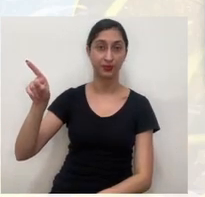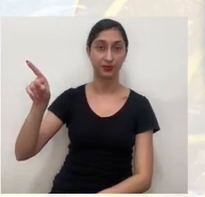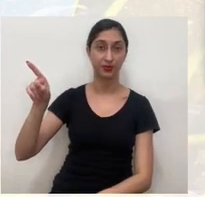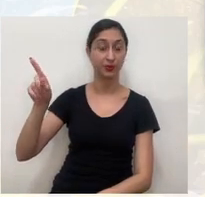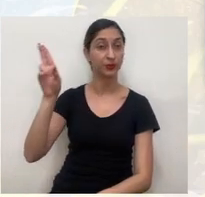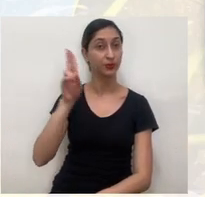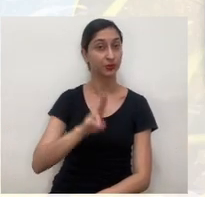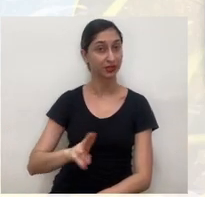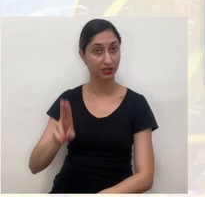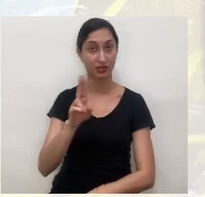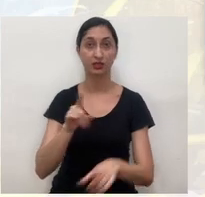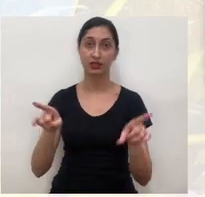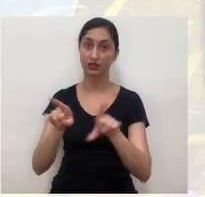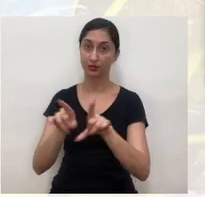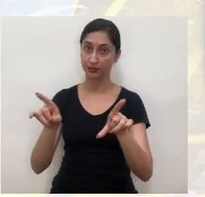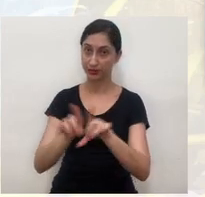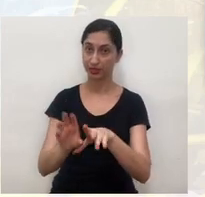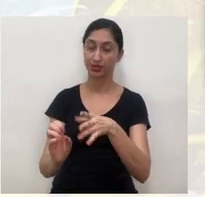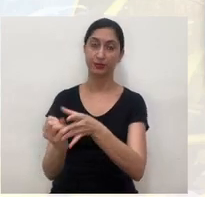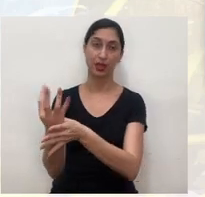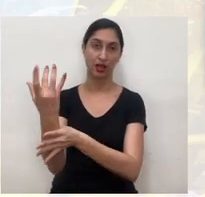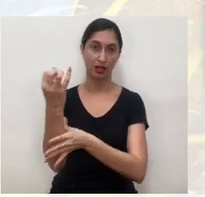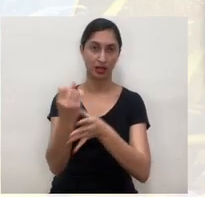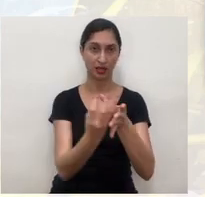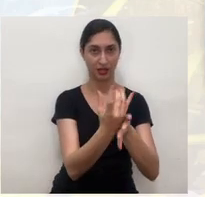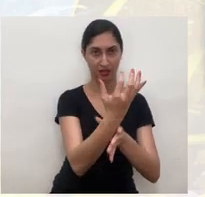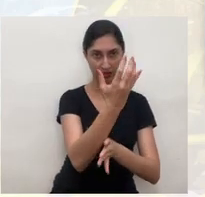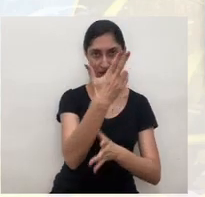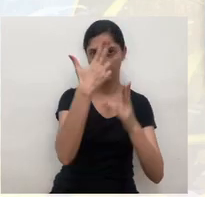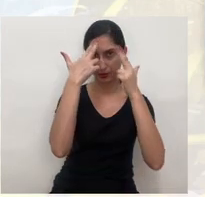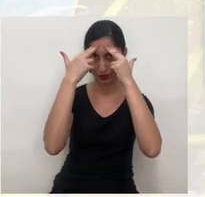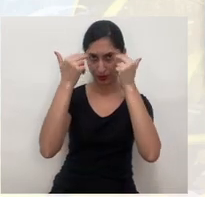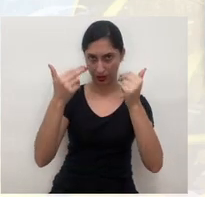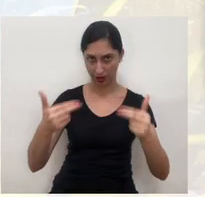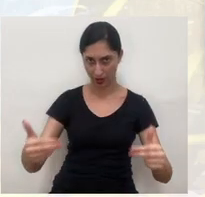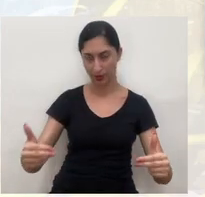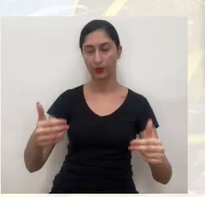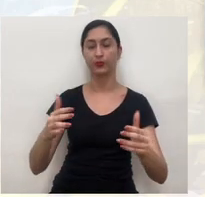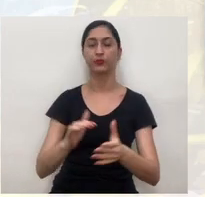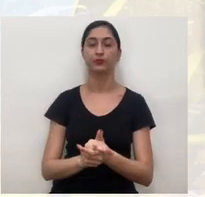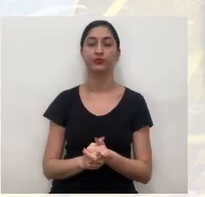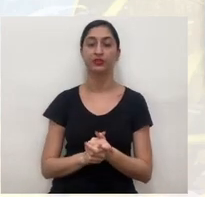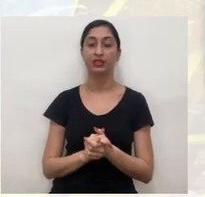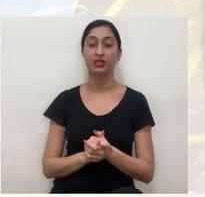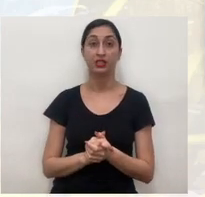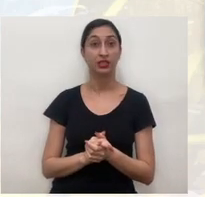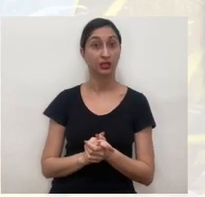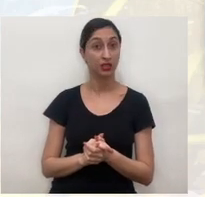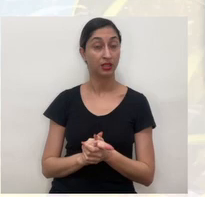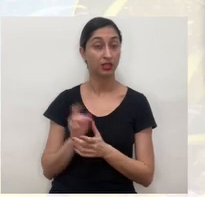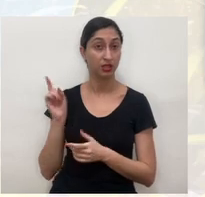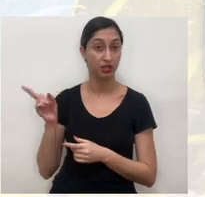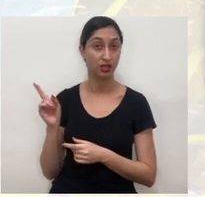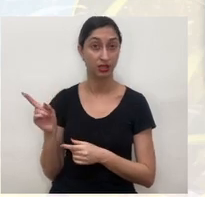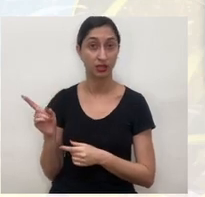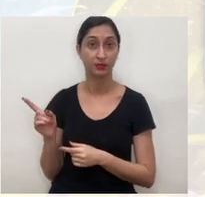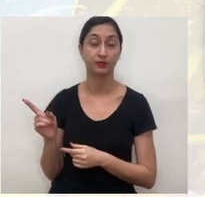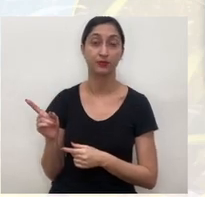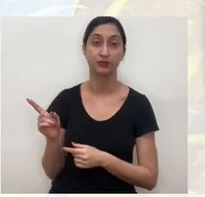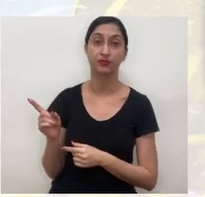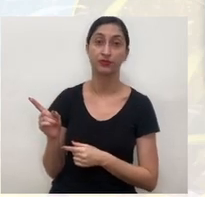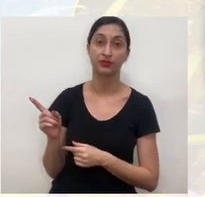também vegetação espontânea ou subespontânea nos seus jardins, inclusive